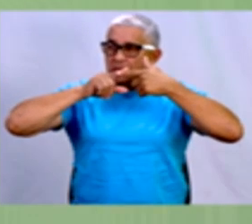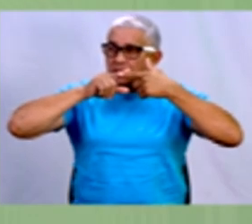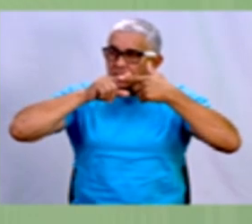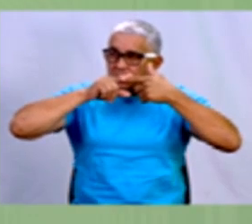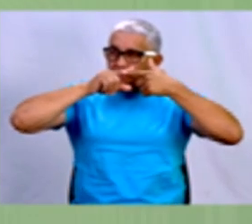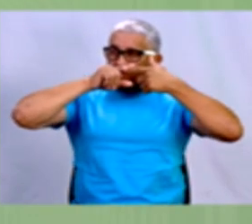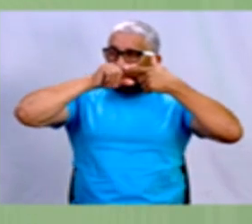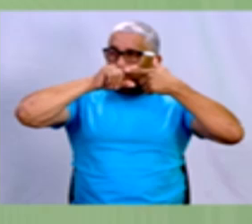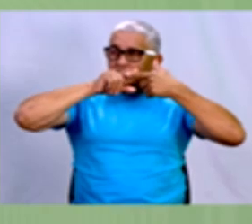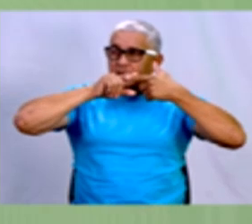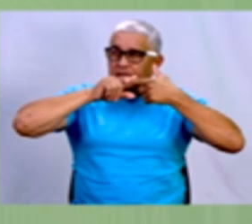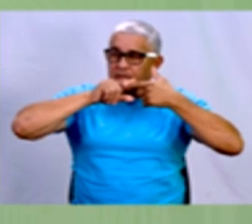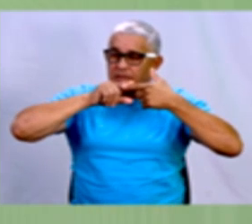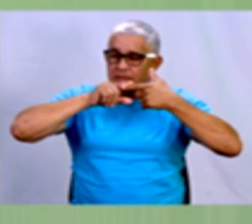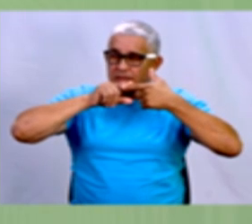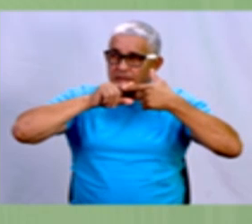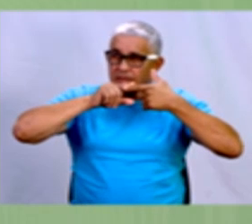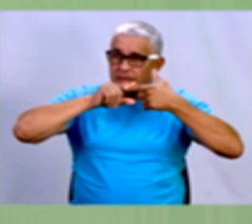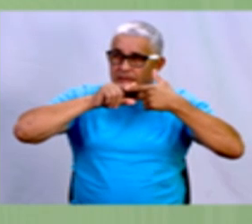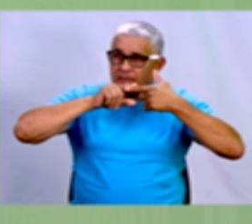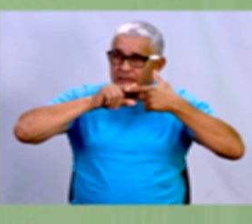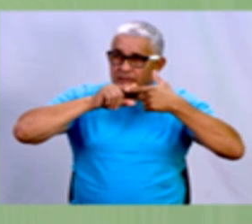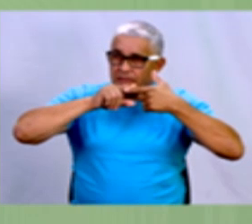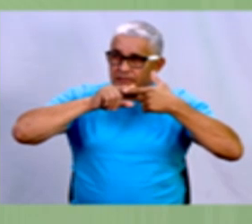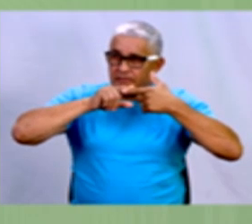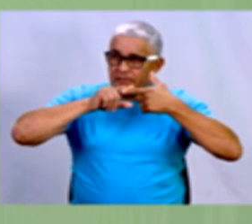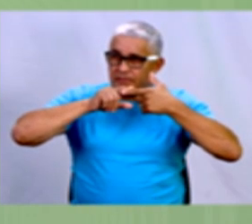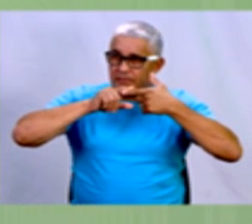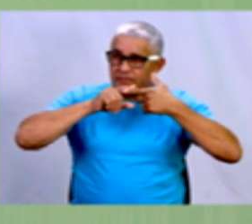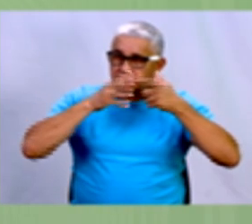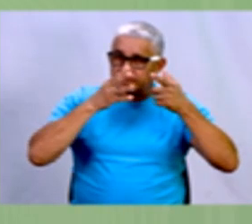R$900, sobre ANI, que é o que a gente encontrou agora,